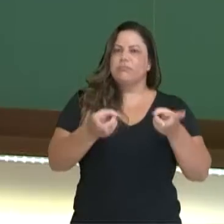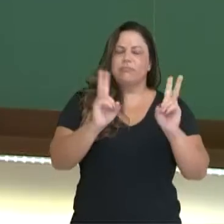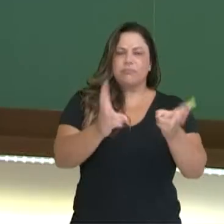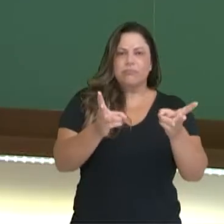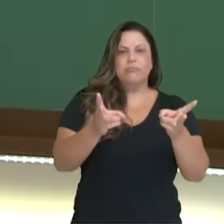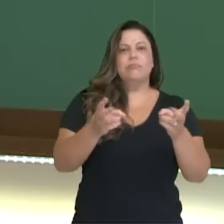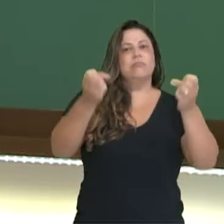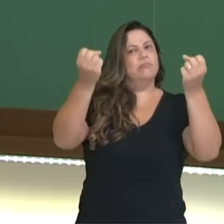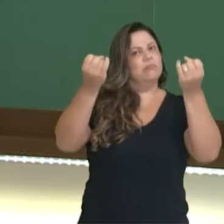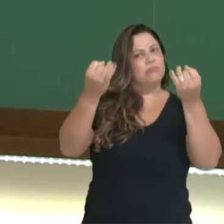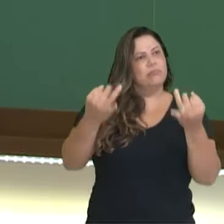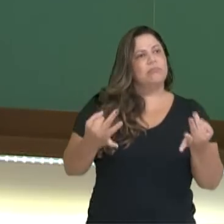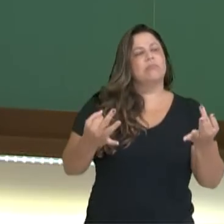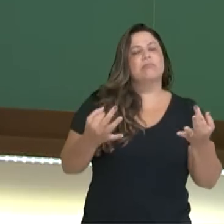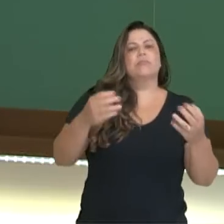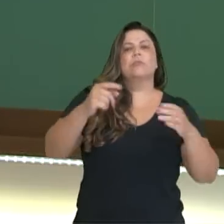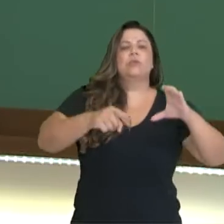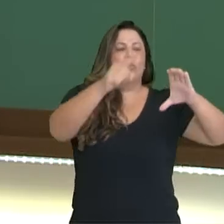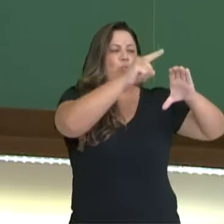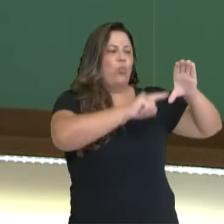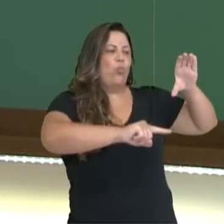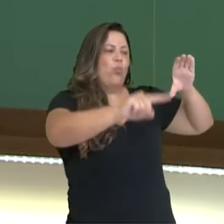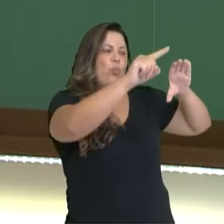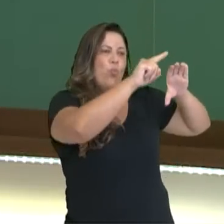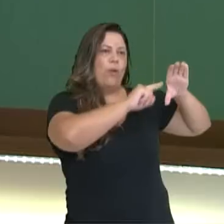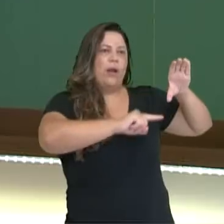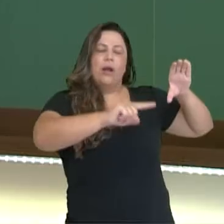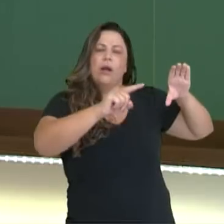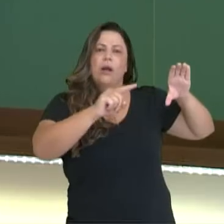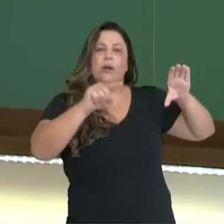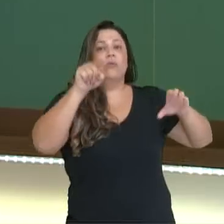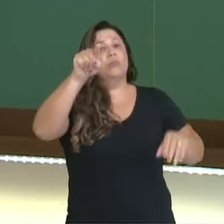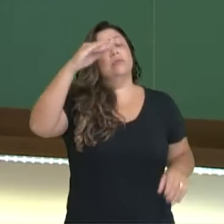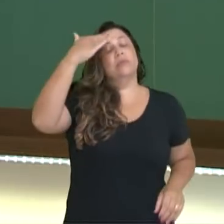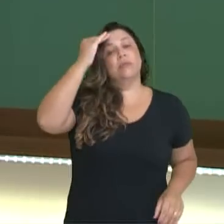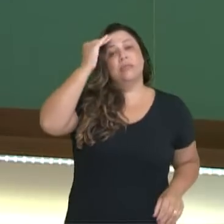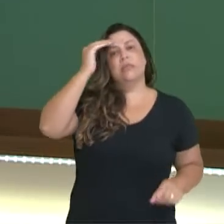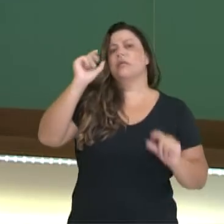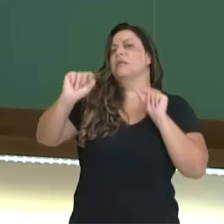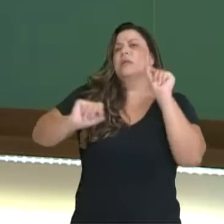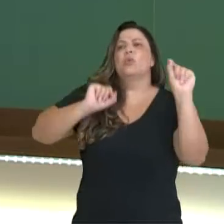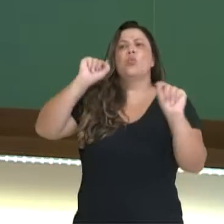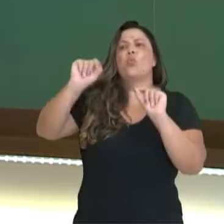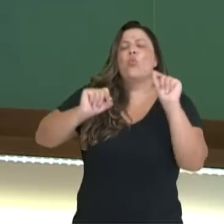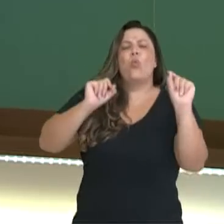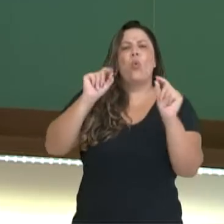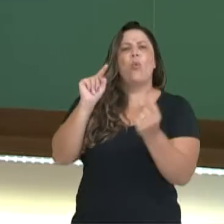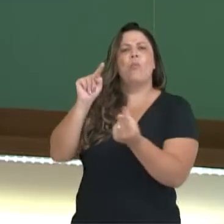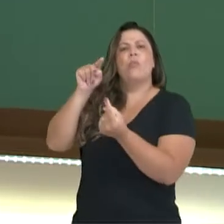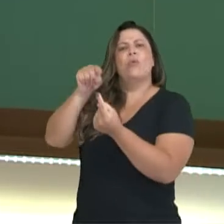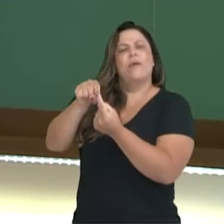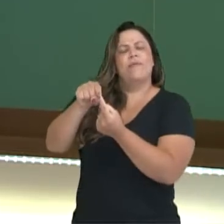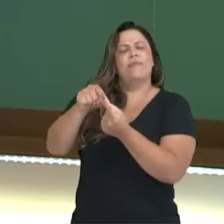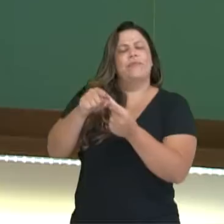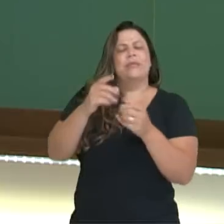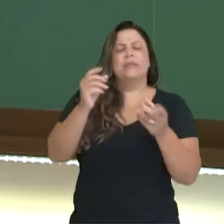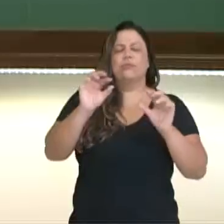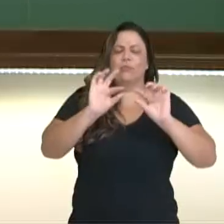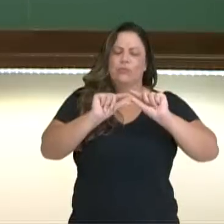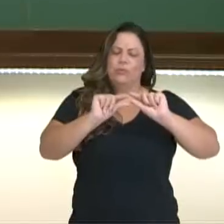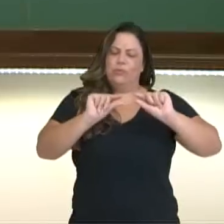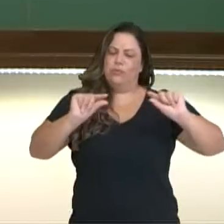comentando sobre o arco de uma circunferência. Para poder entender como é que a gente efetua o cálculo do